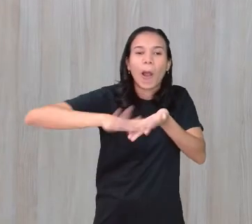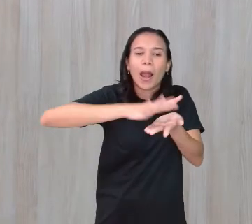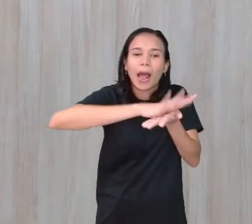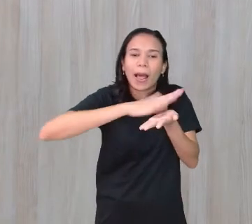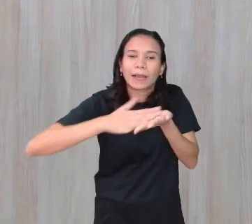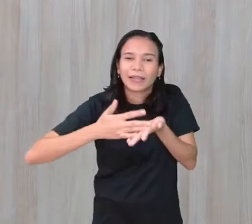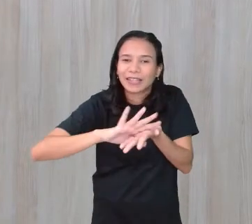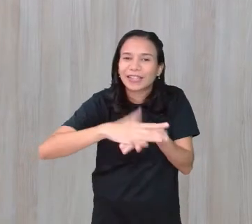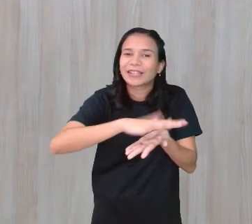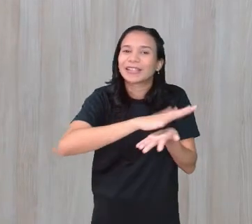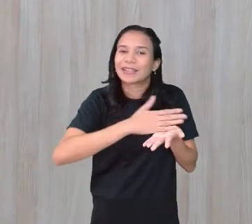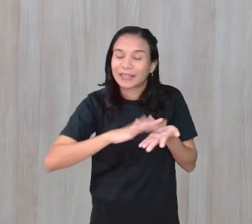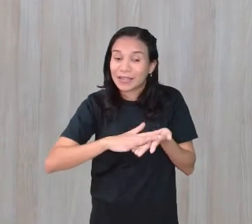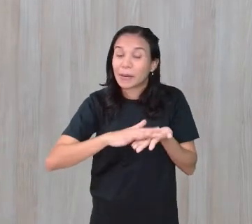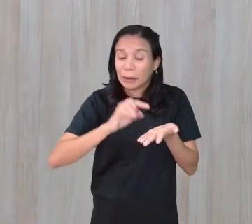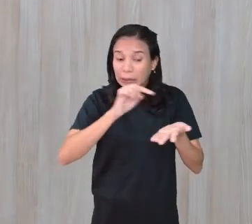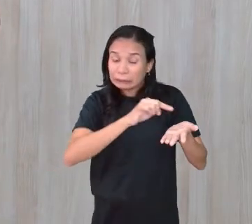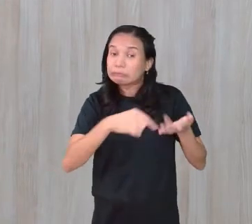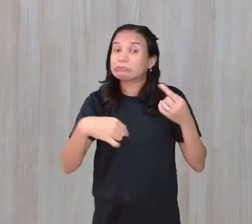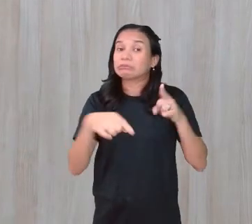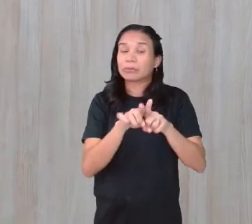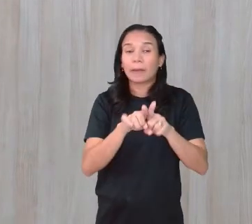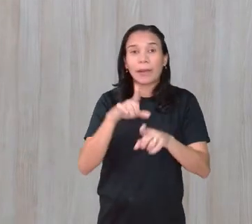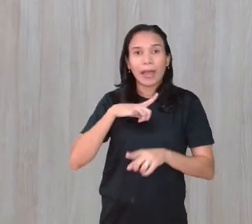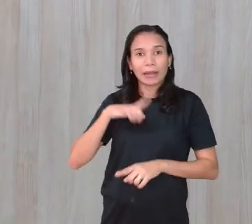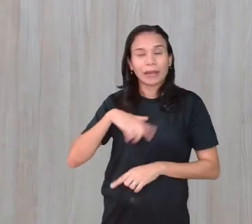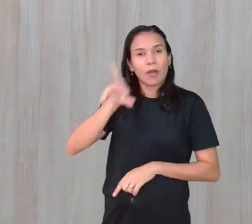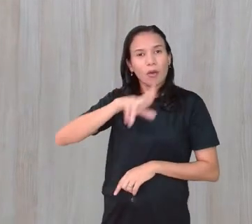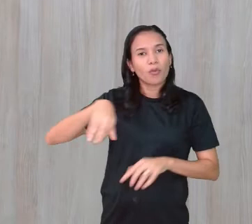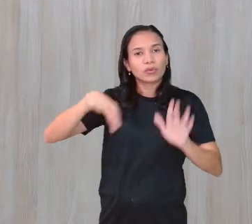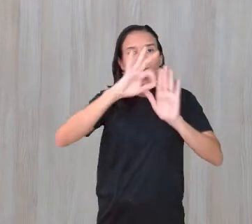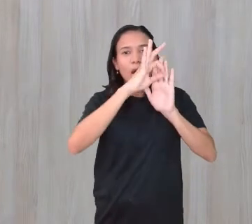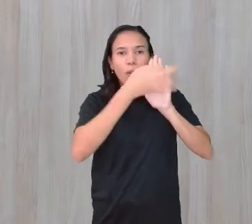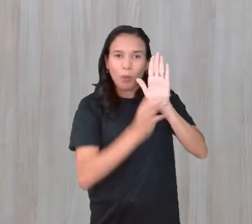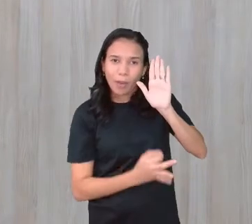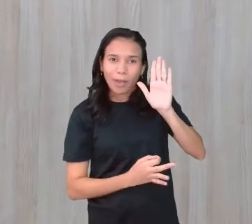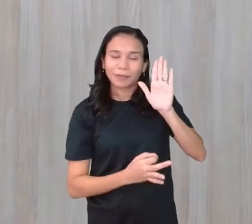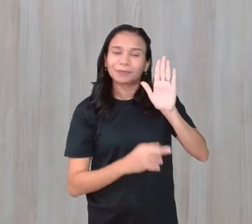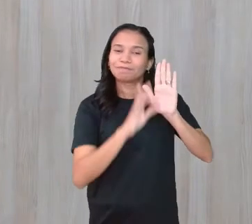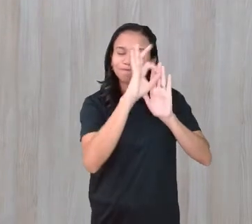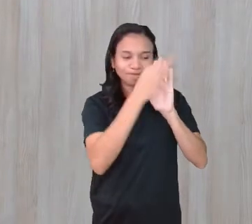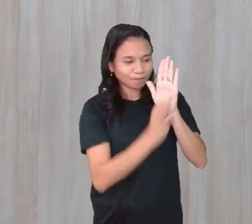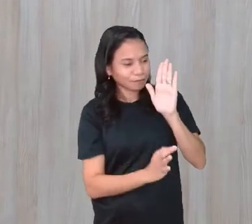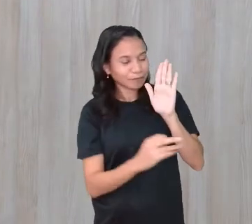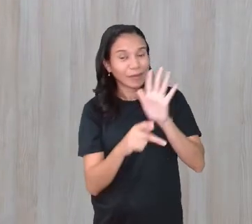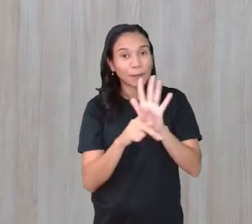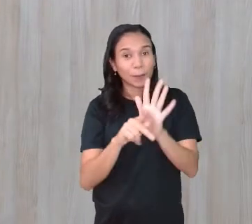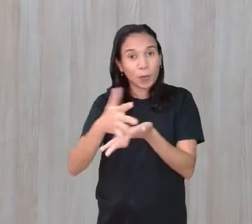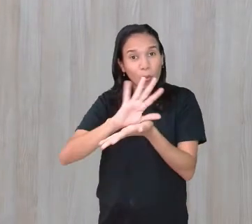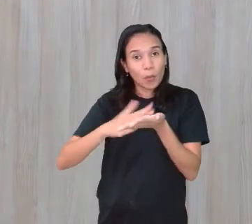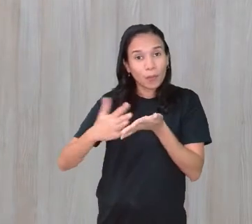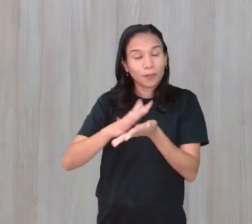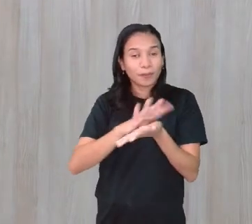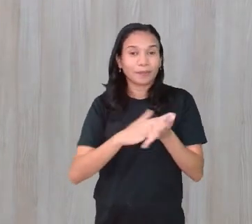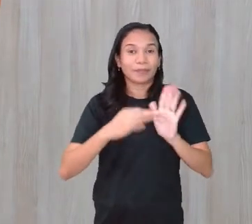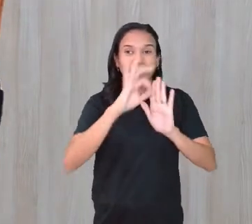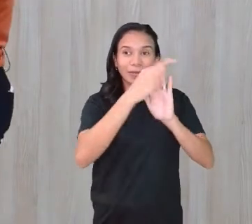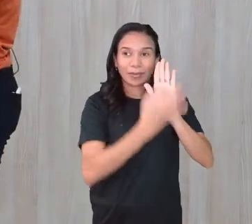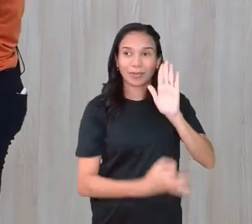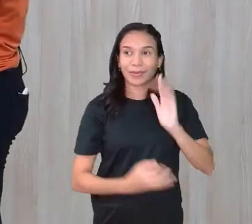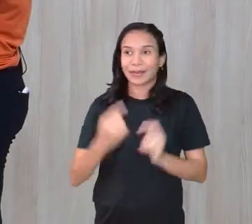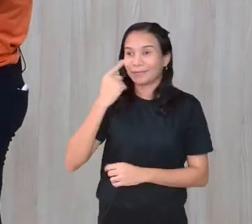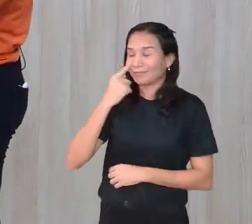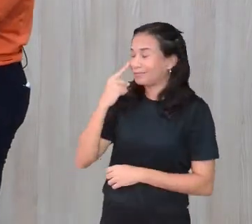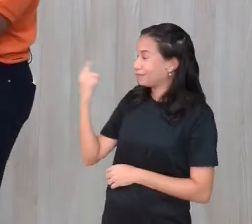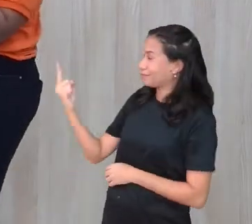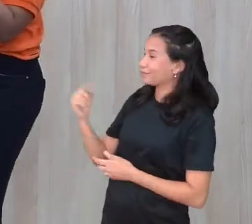minha gente, também contam histórias através de um enredo. Lá, através do samba enredo. Tá vendo?